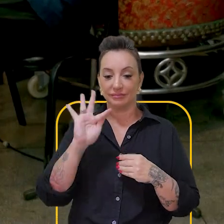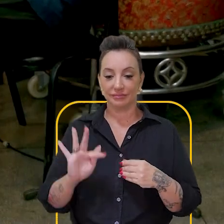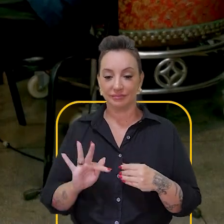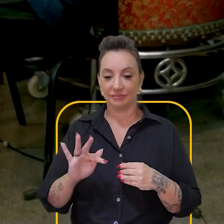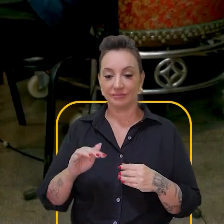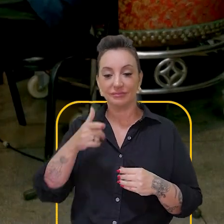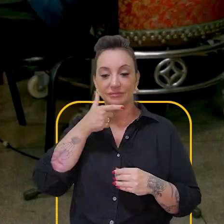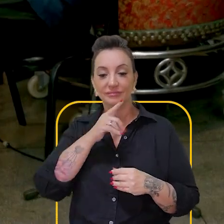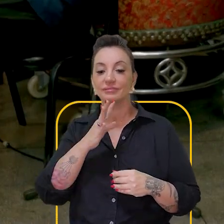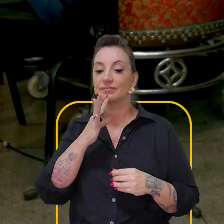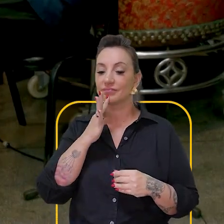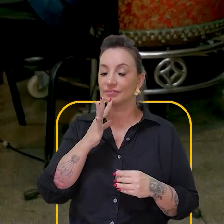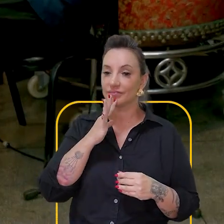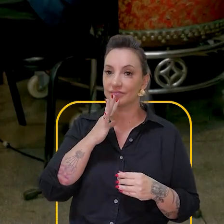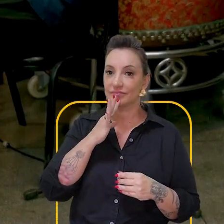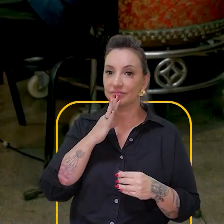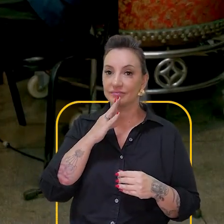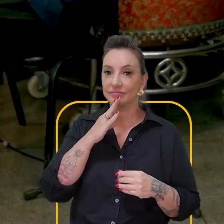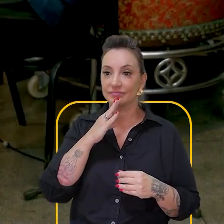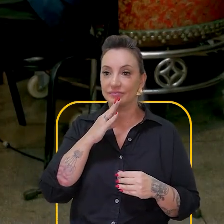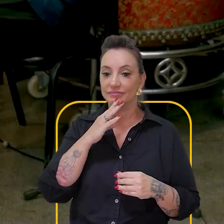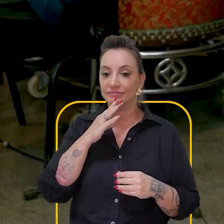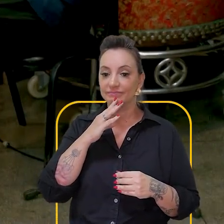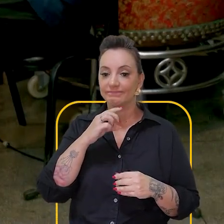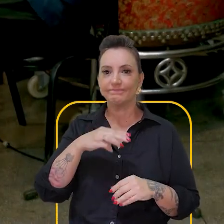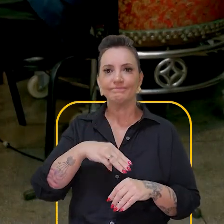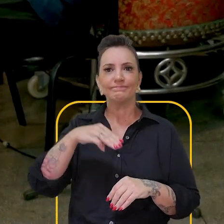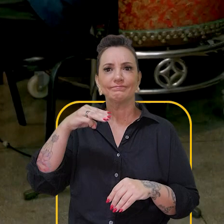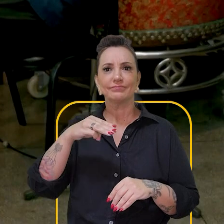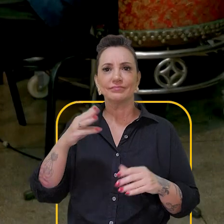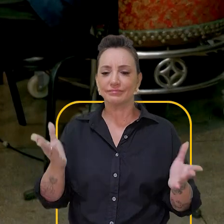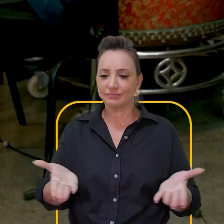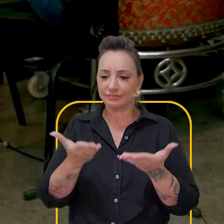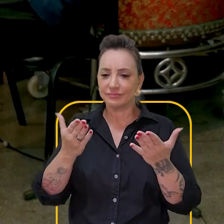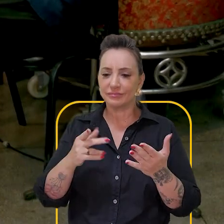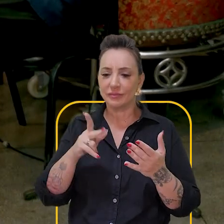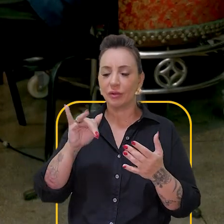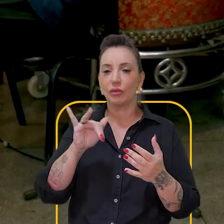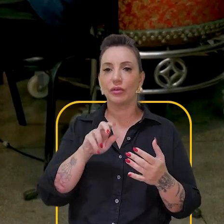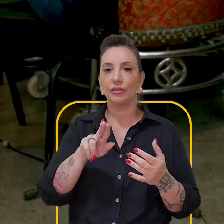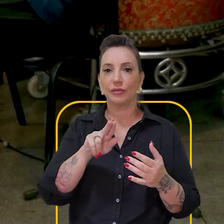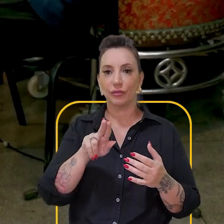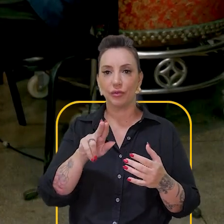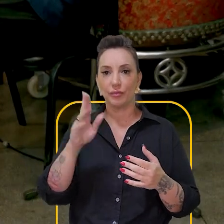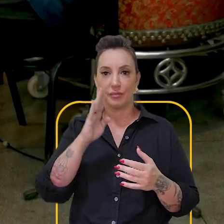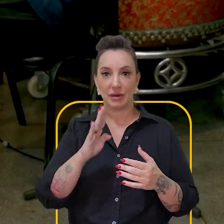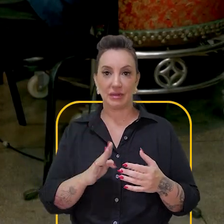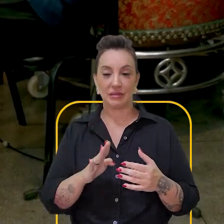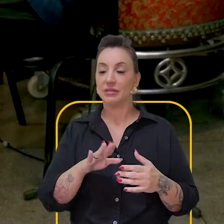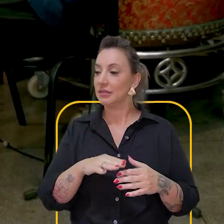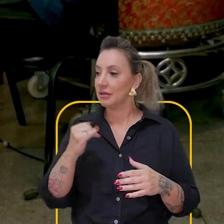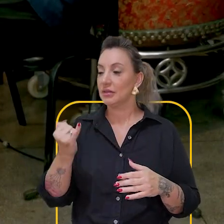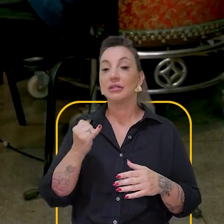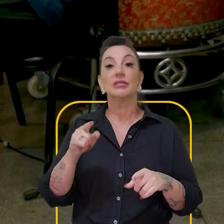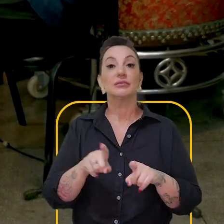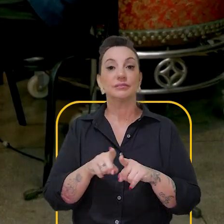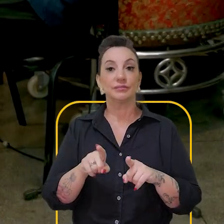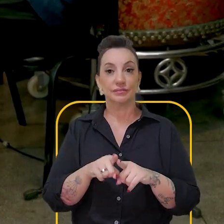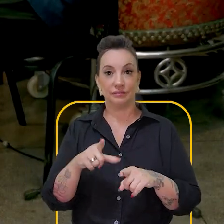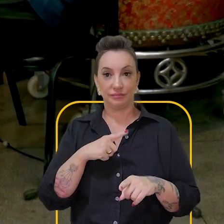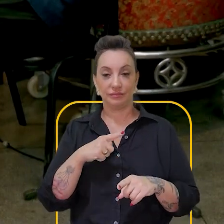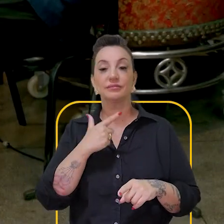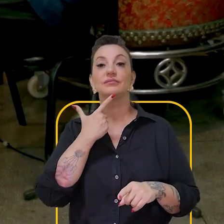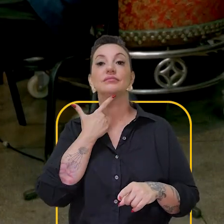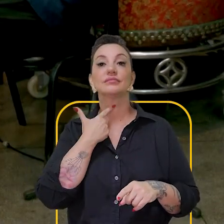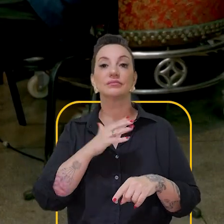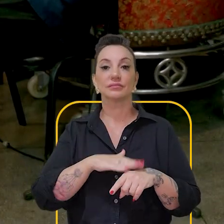essa felicidade de poder conhecer mestres que fomentaram confu no Brasil né Isso é muito importante Inclusive